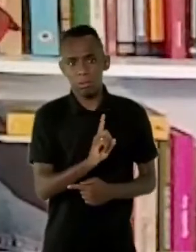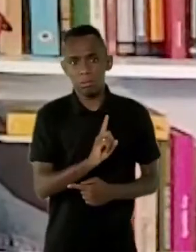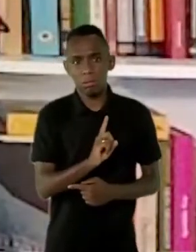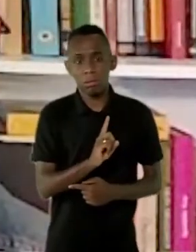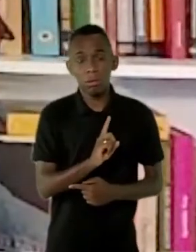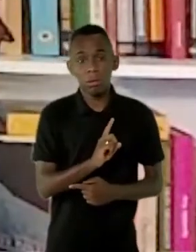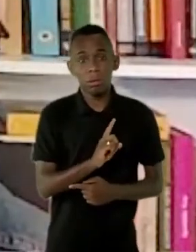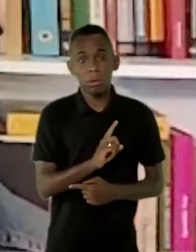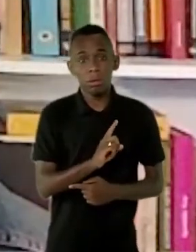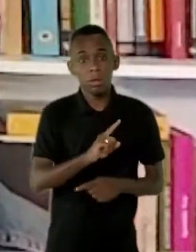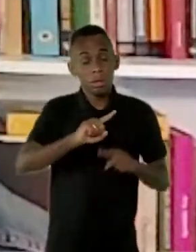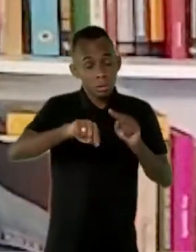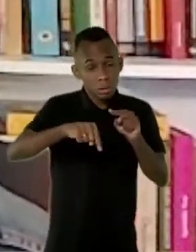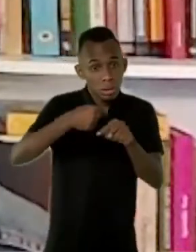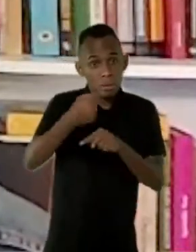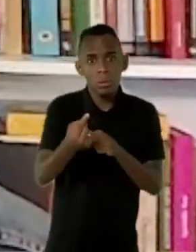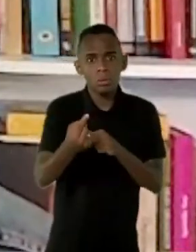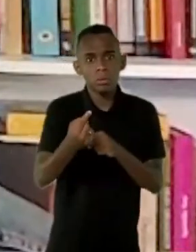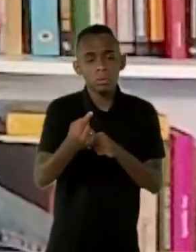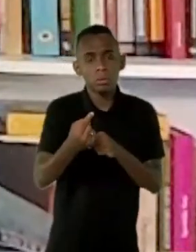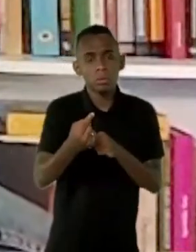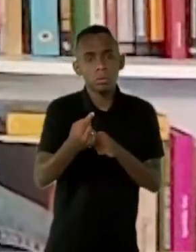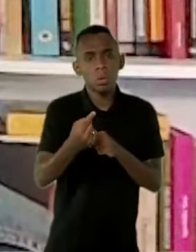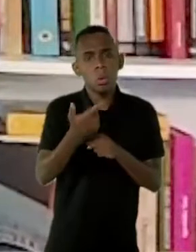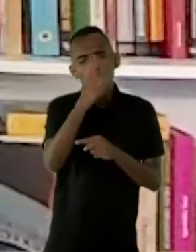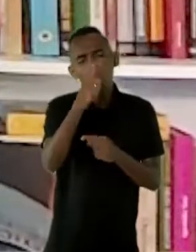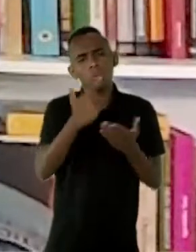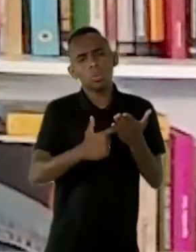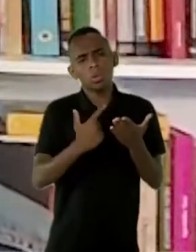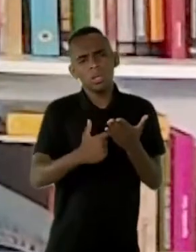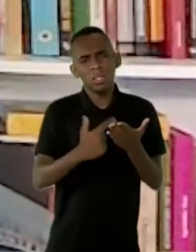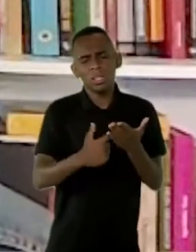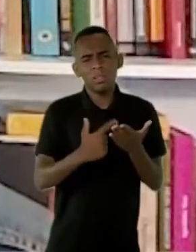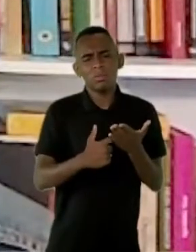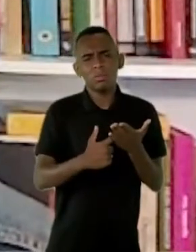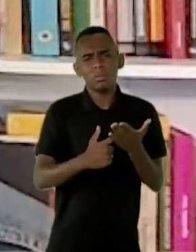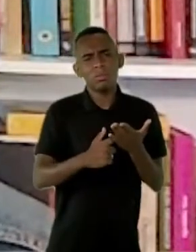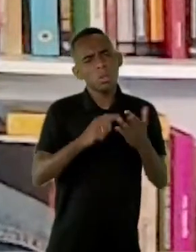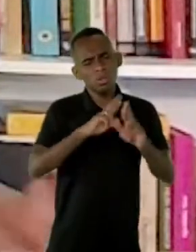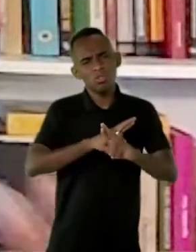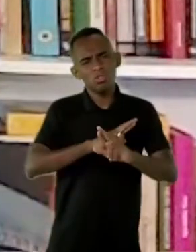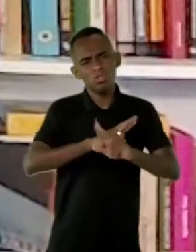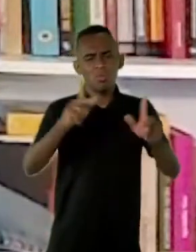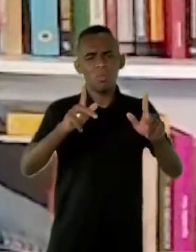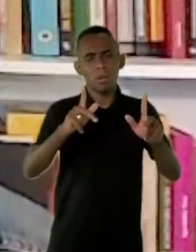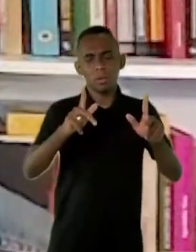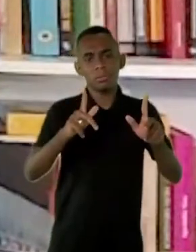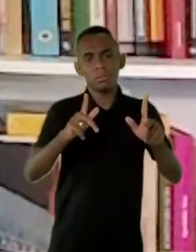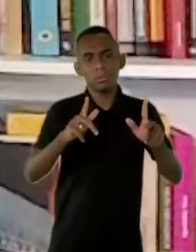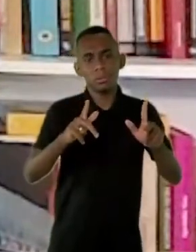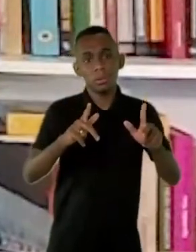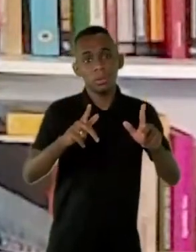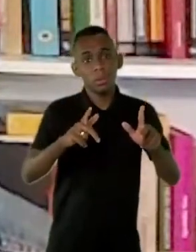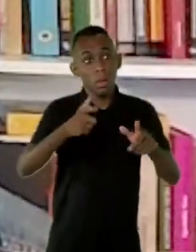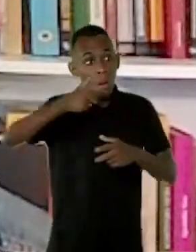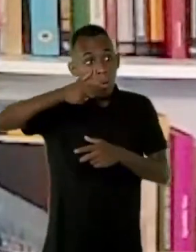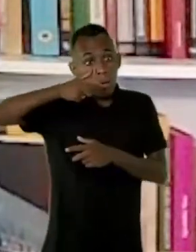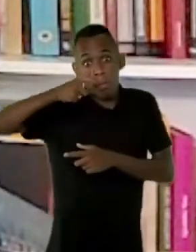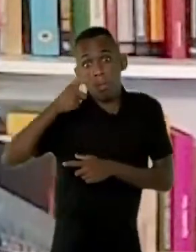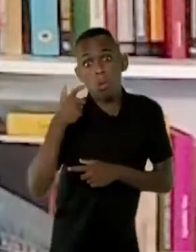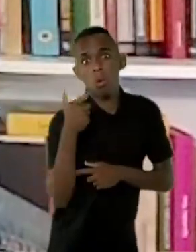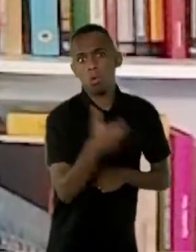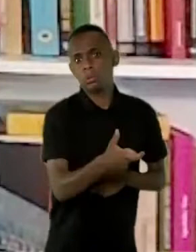o caso de alvenaria não teve o impacto do quarto de despejo, quer dizer, aquela curiosidade toda daquela